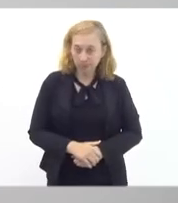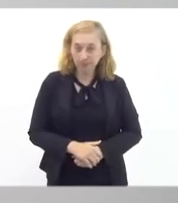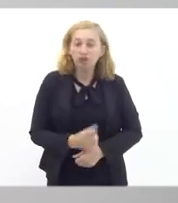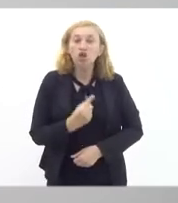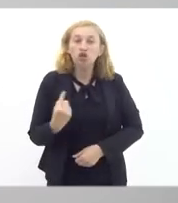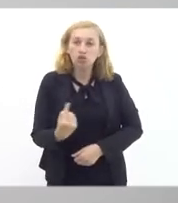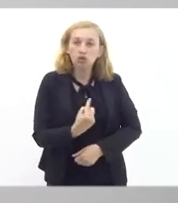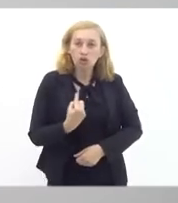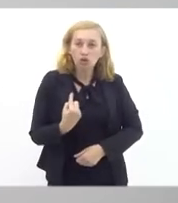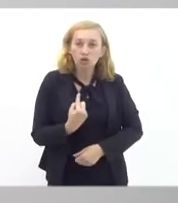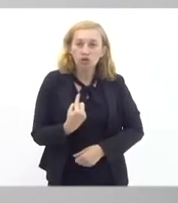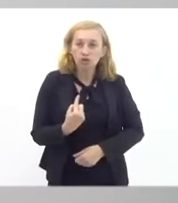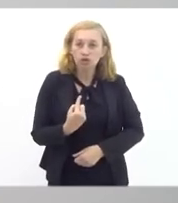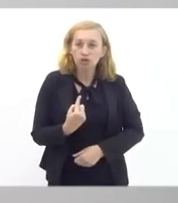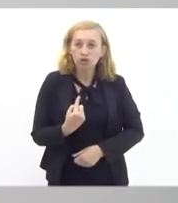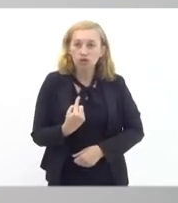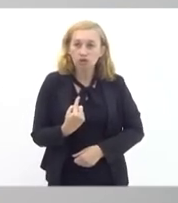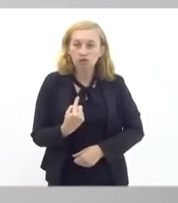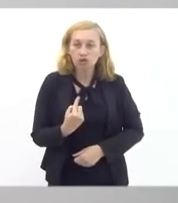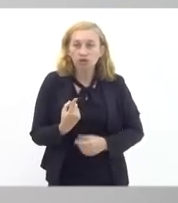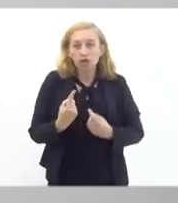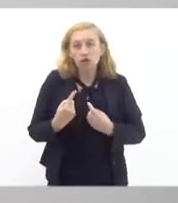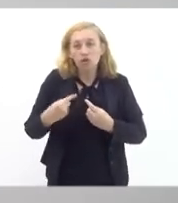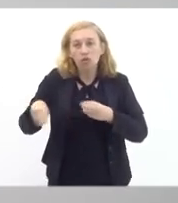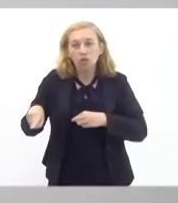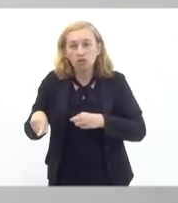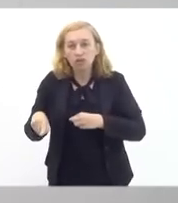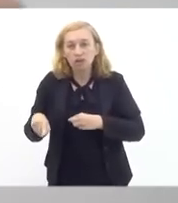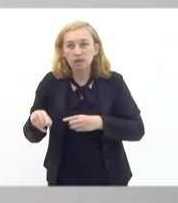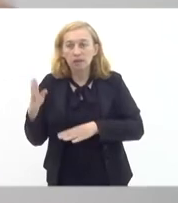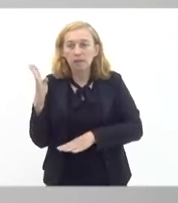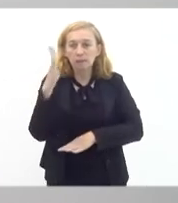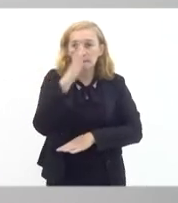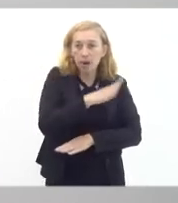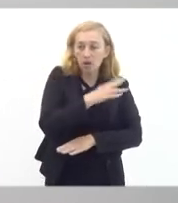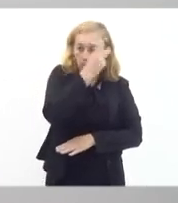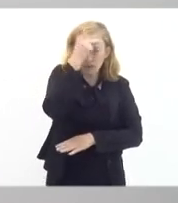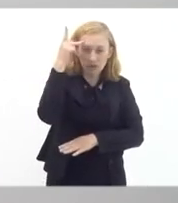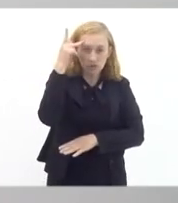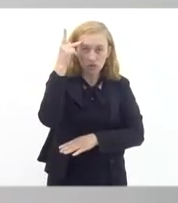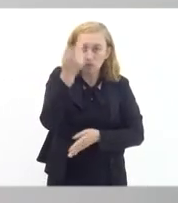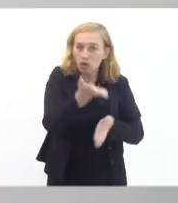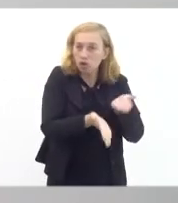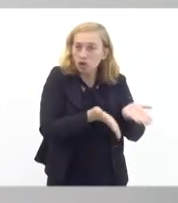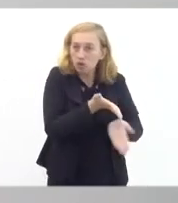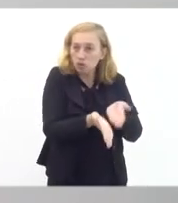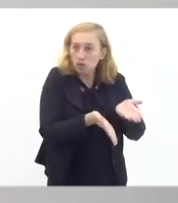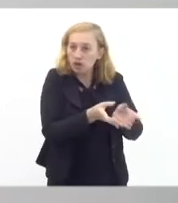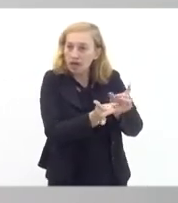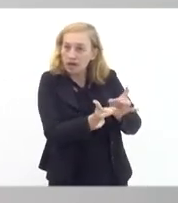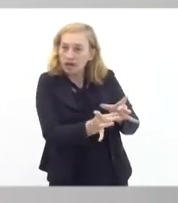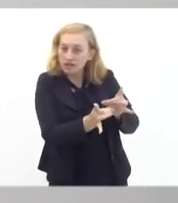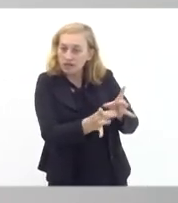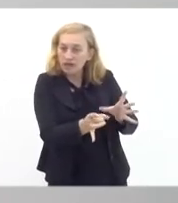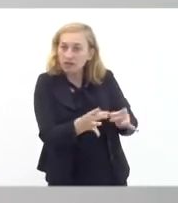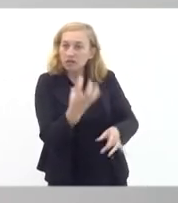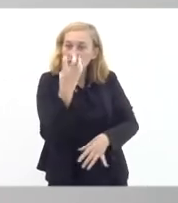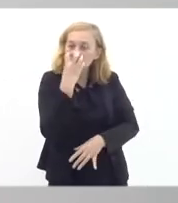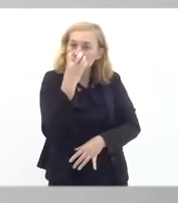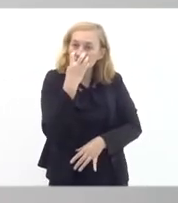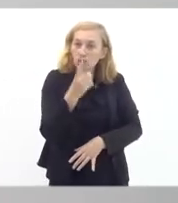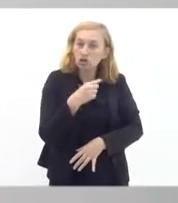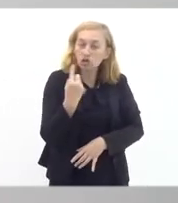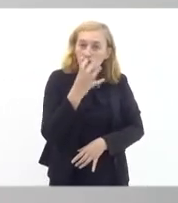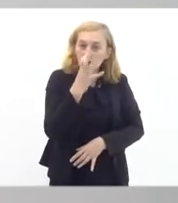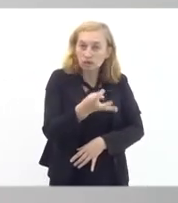Nós combatemos os maus criadores. Aquele criador que exerce maus tratos, que é barrigueiro, que é de fundo de quintal, nós denunciamos